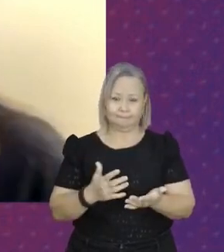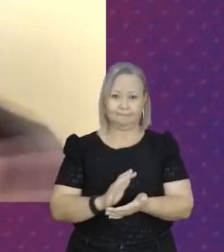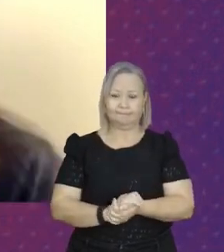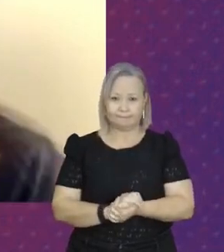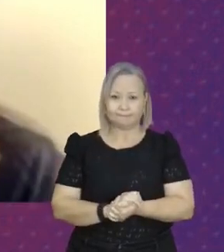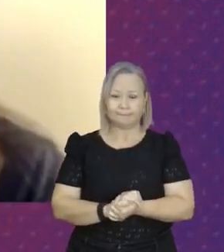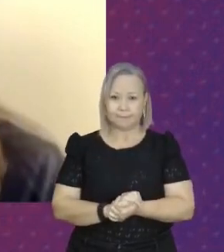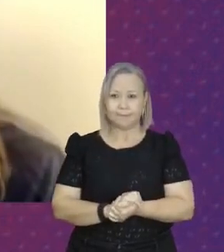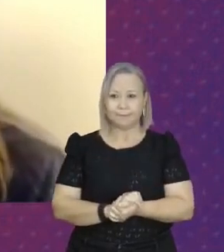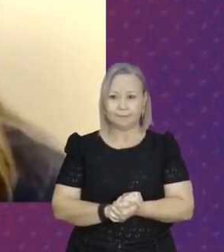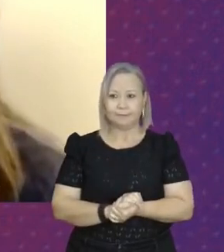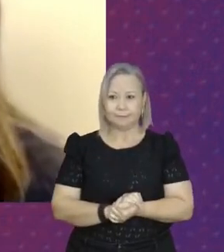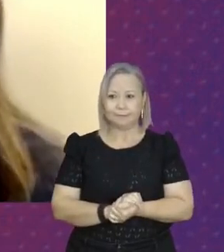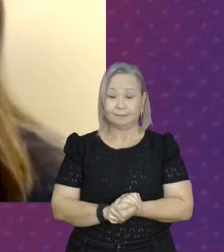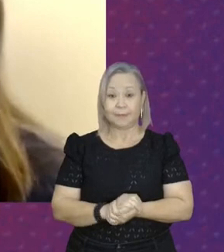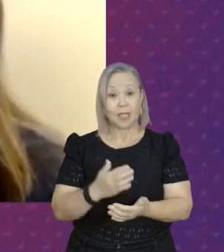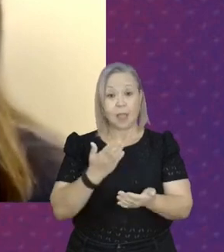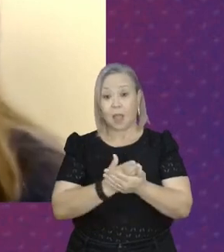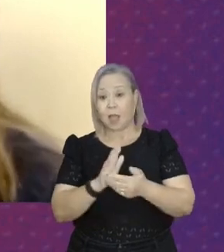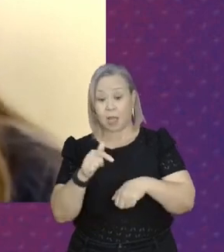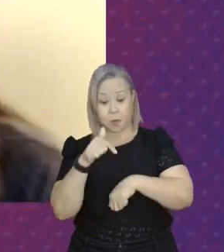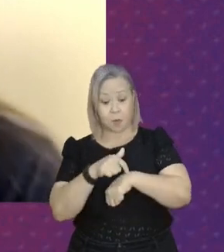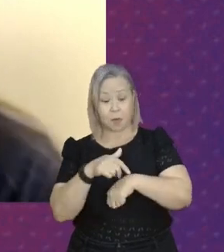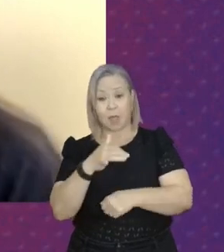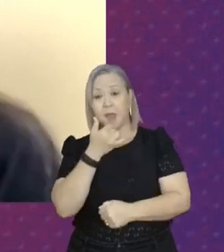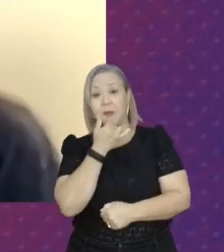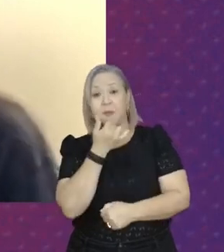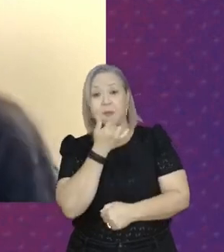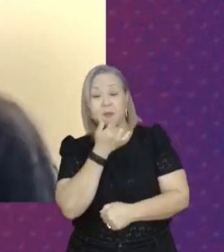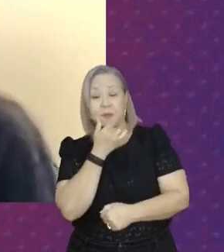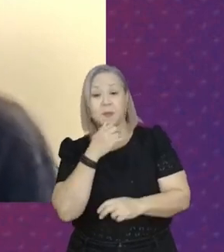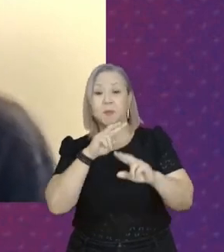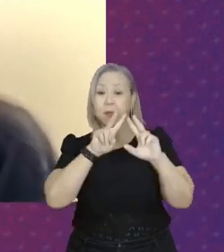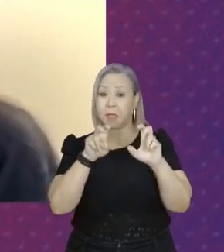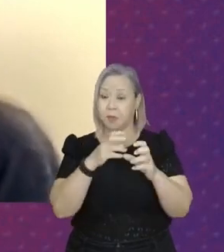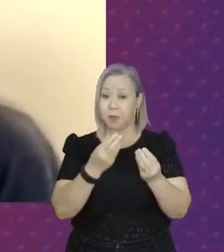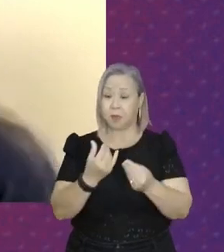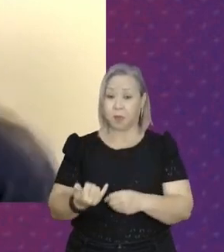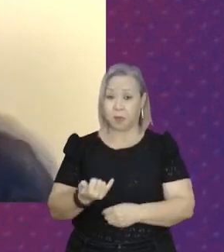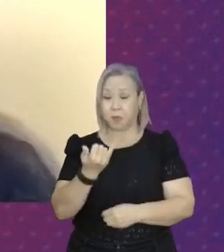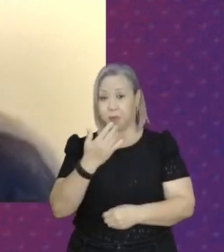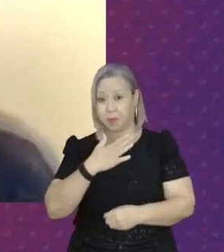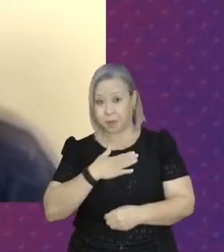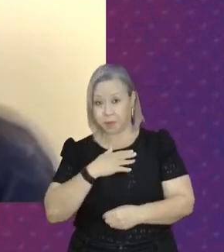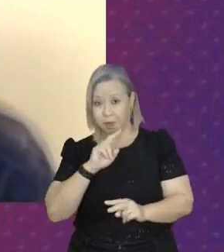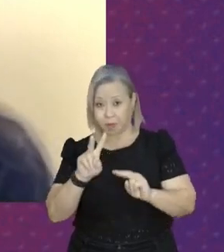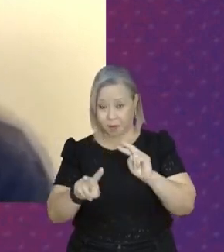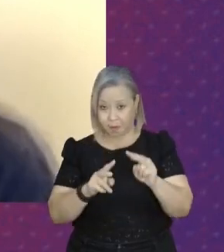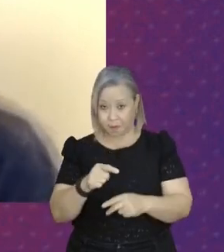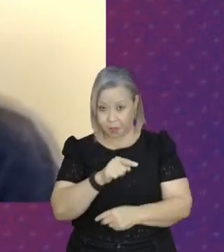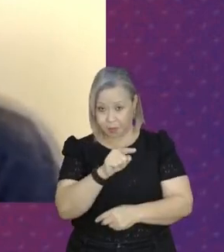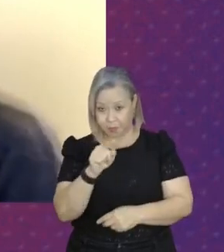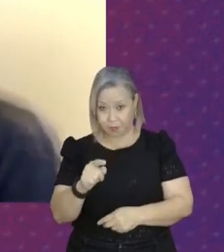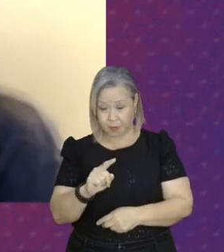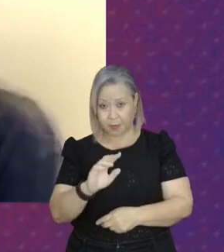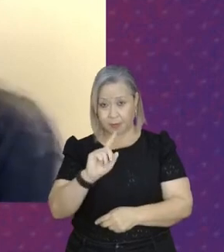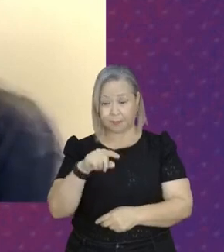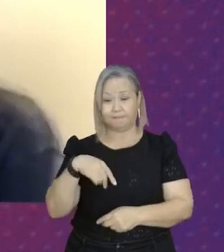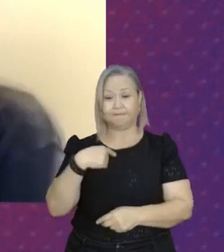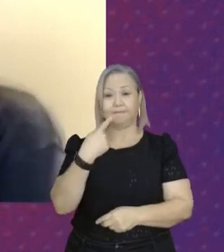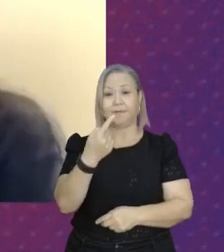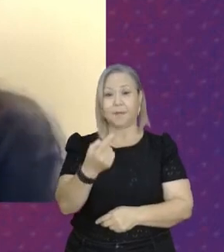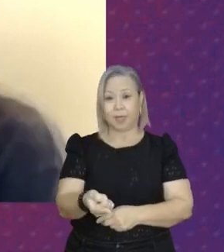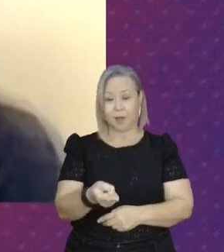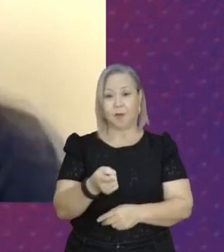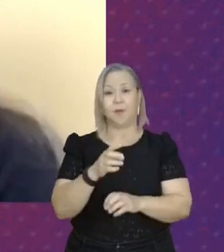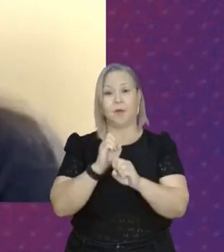etc. Bom, isso, passei do meu tempo, desculpa, esse assunto me empolga, e eu vejo vocês na próxima aula,